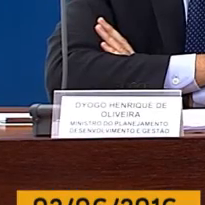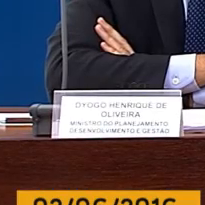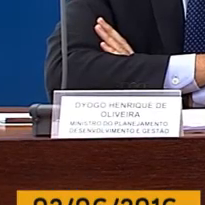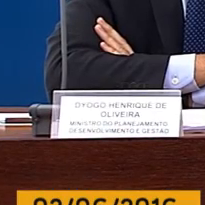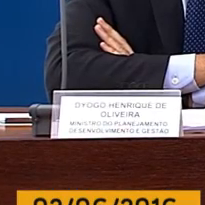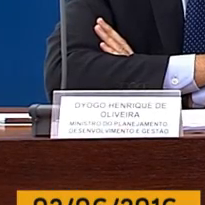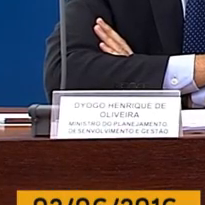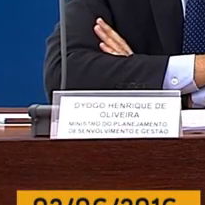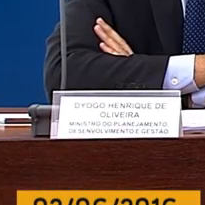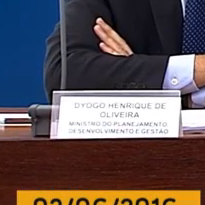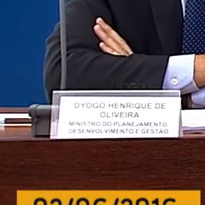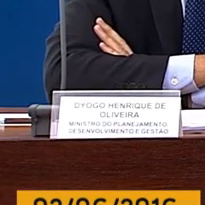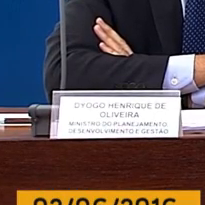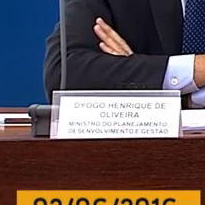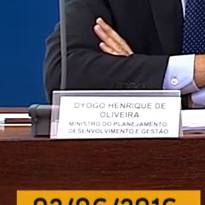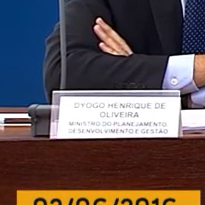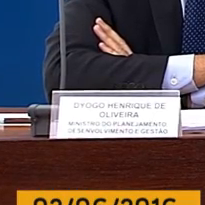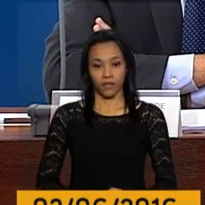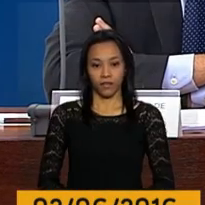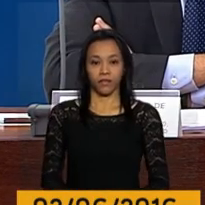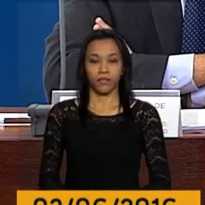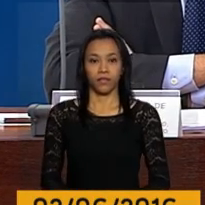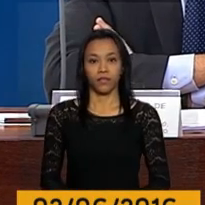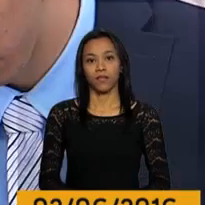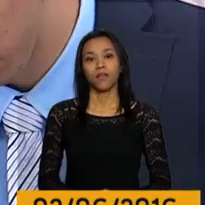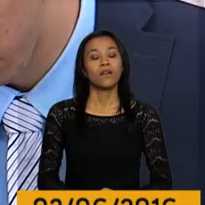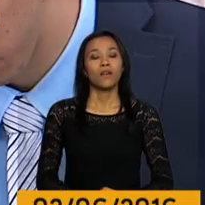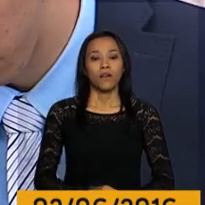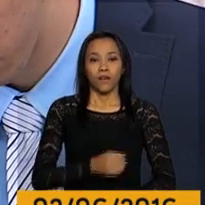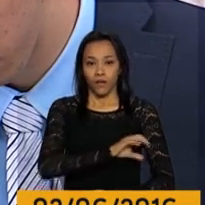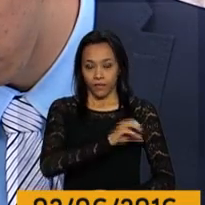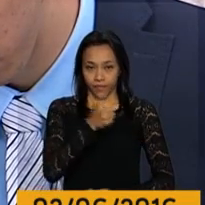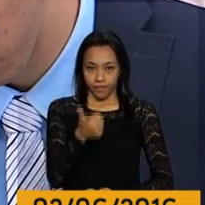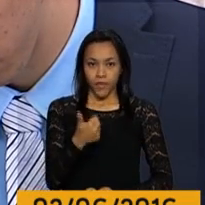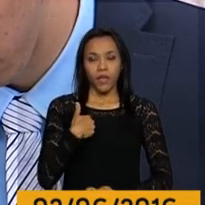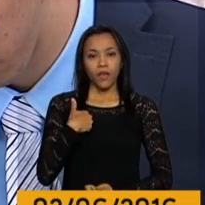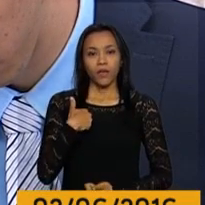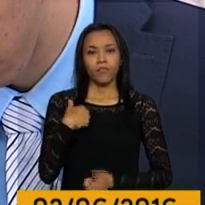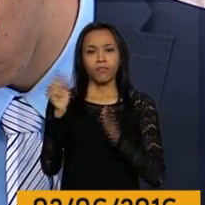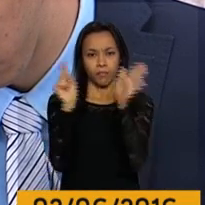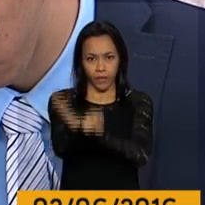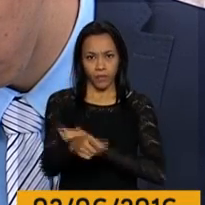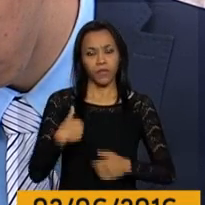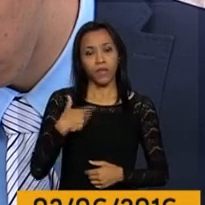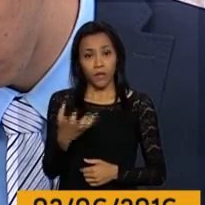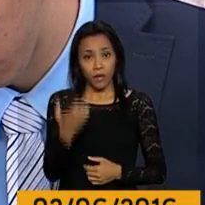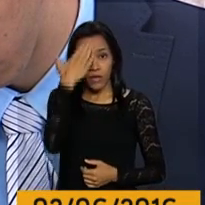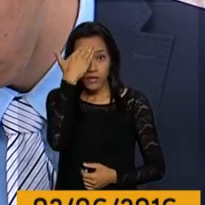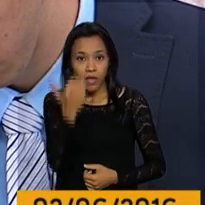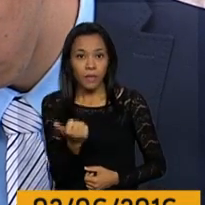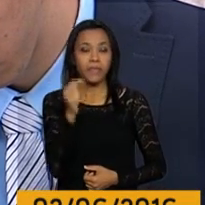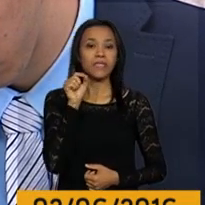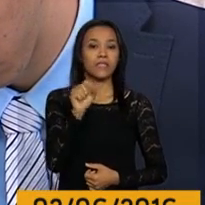do Leandro Prazeres, do UOL. Olá, ministros. Eu gostaria de saber se essa ênfase do governo nos acordos